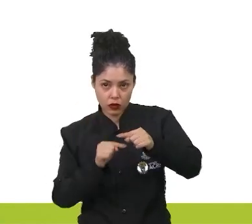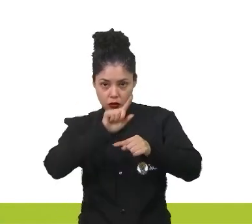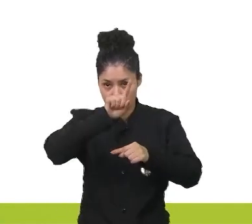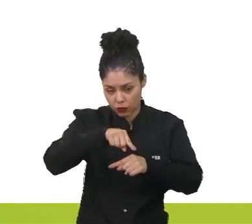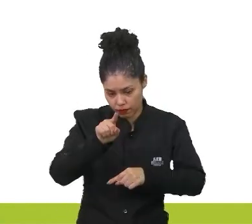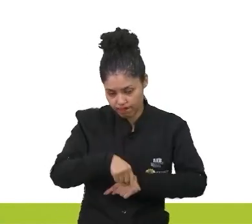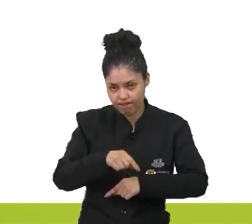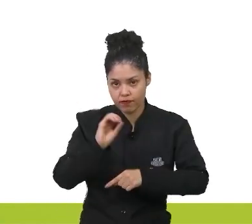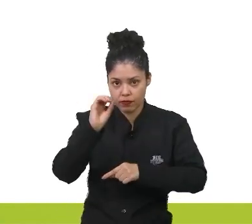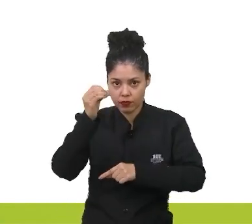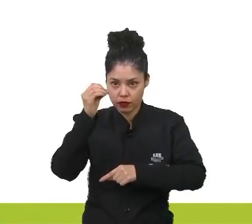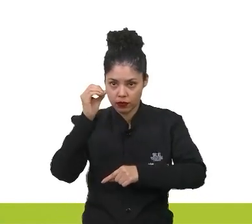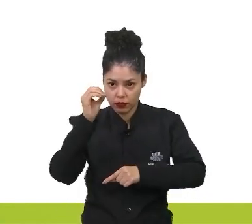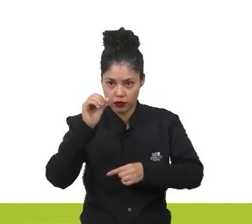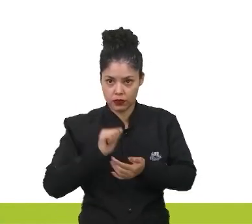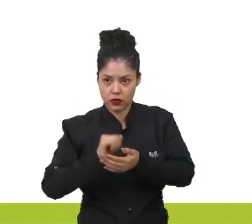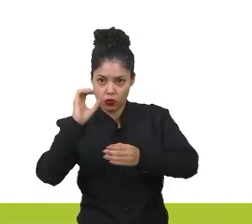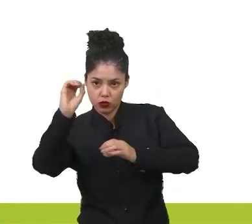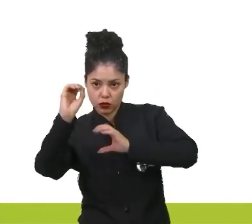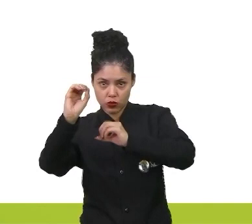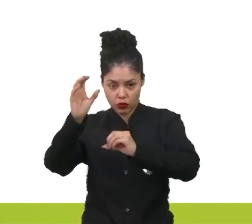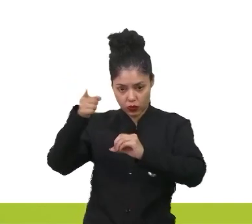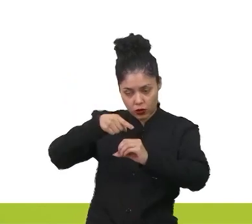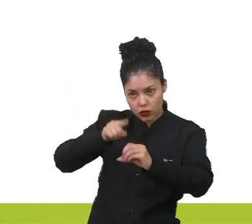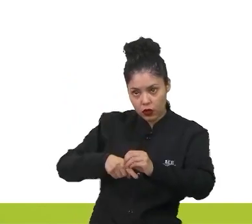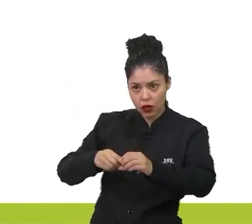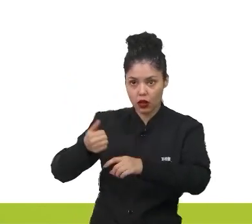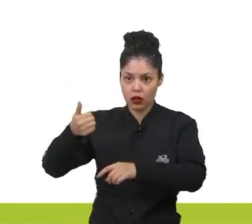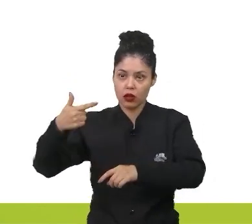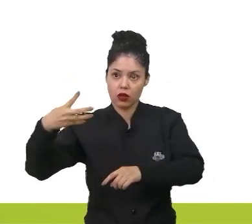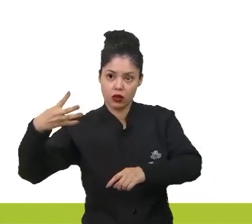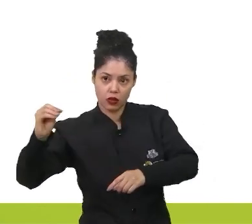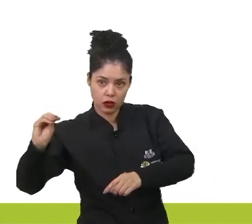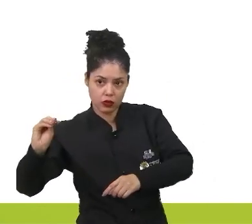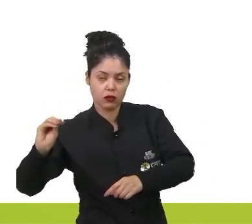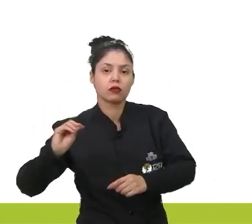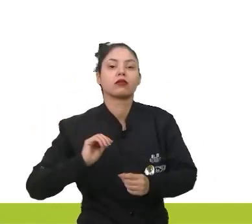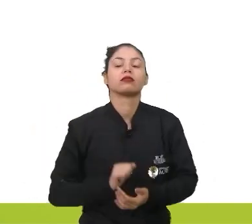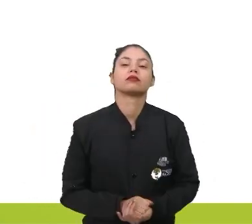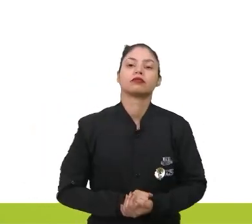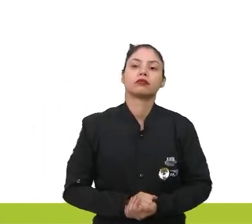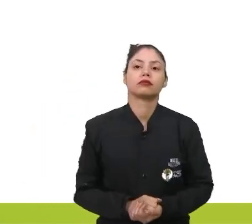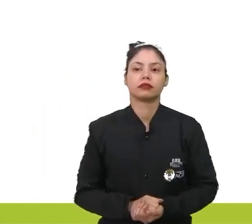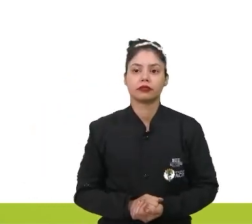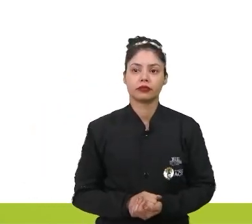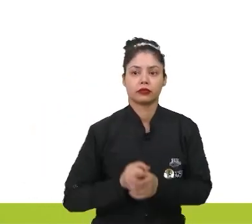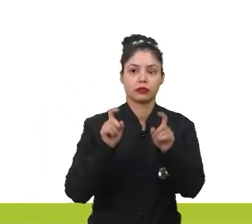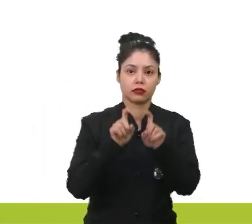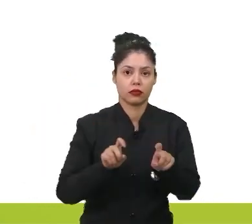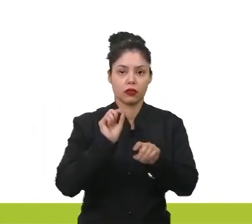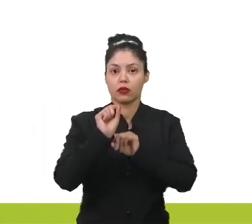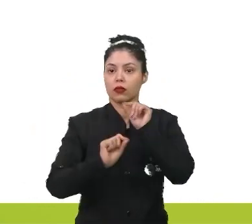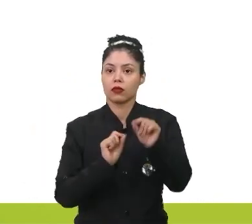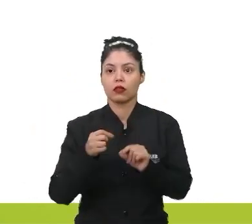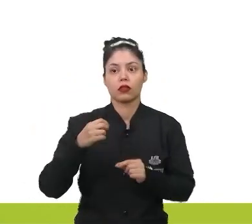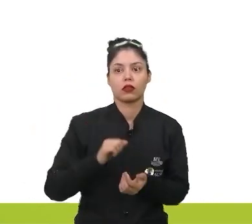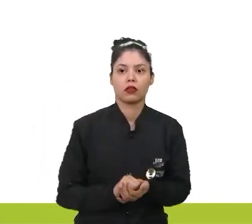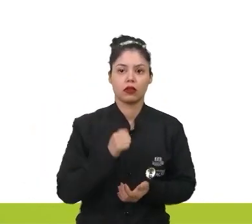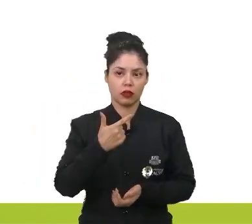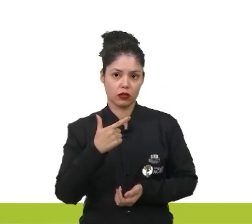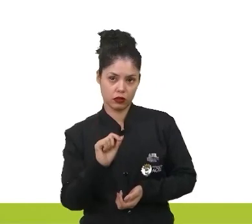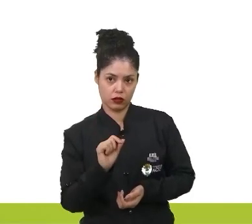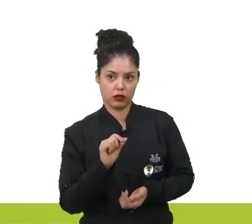cancela o 0, né? Ou seja, acrescenta o 0, eu tenho 20. Logo, o intervalo aqui, ó, da dedetização é a cada